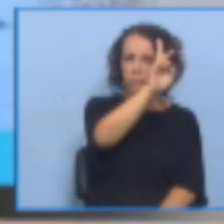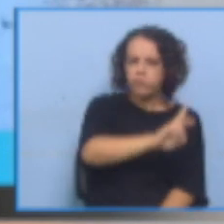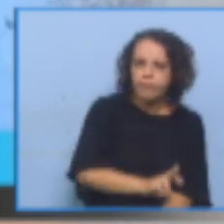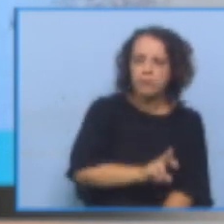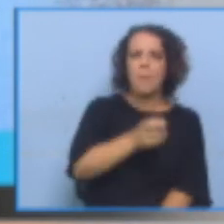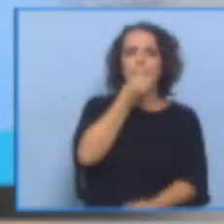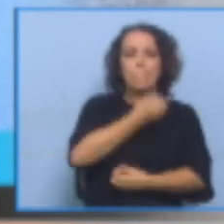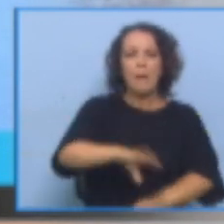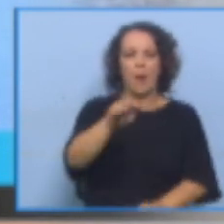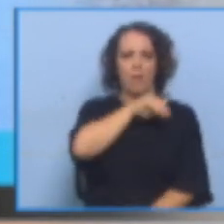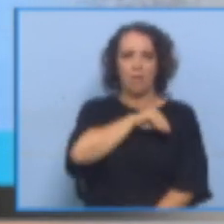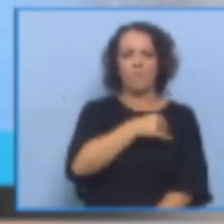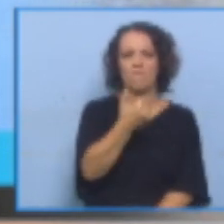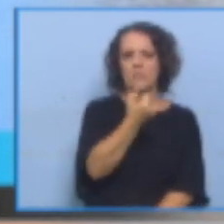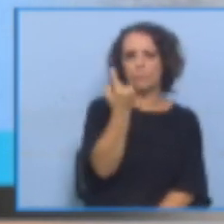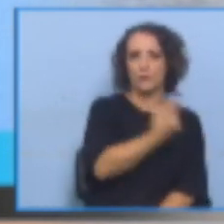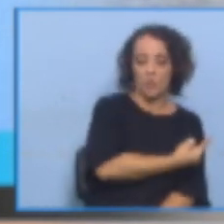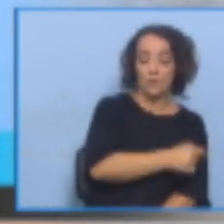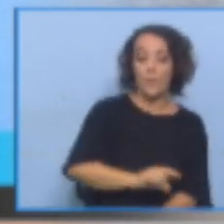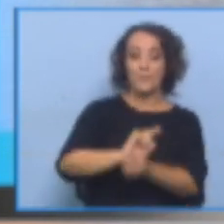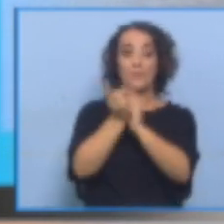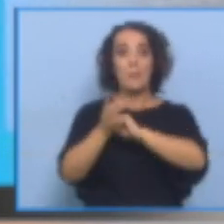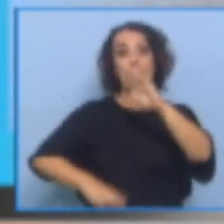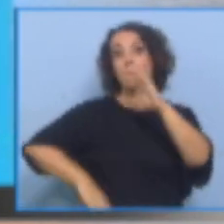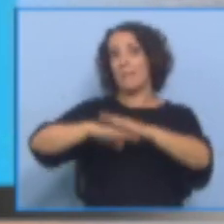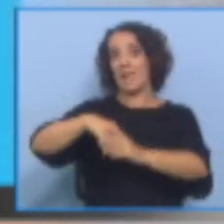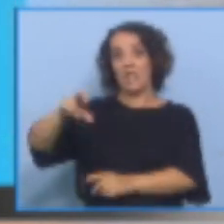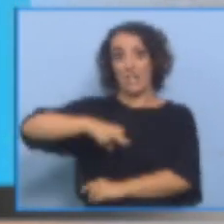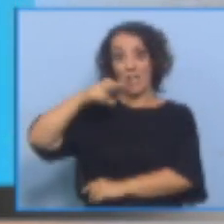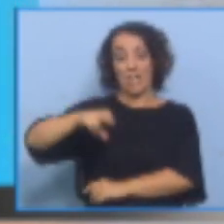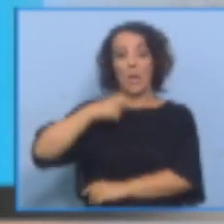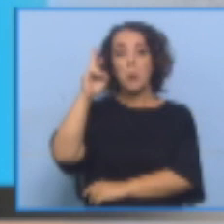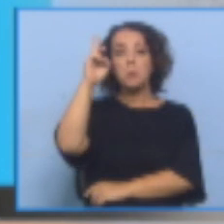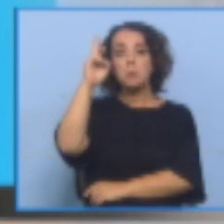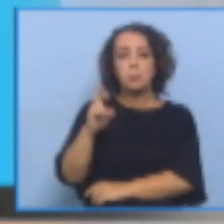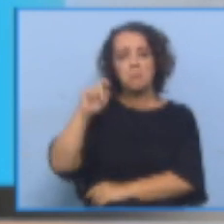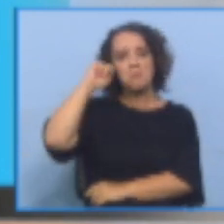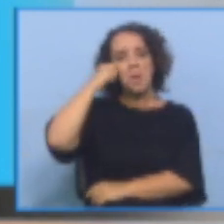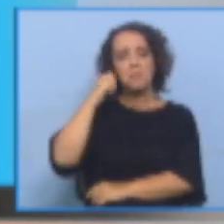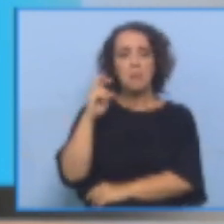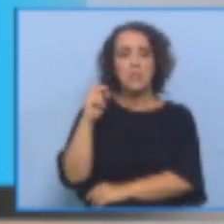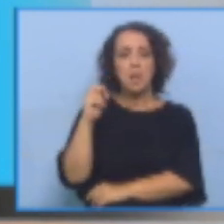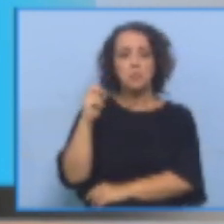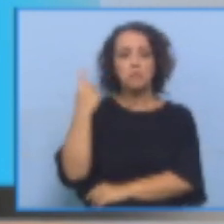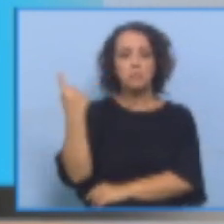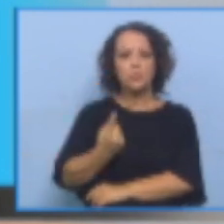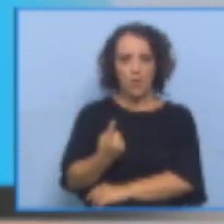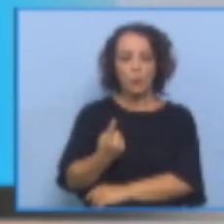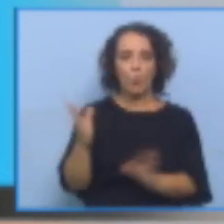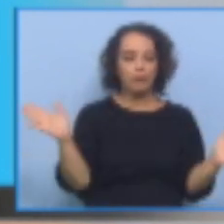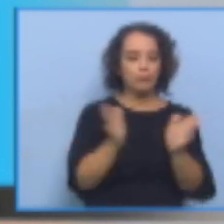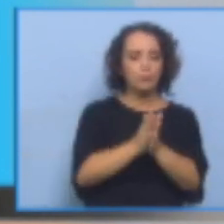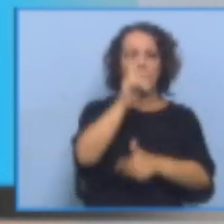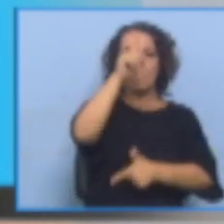25%. E na última fatia dos mais ricos, a queda era de 13%. Se fizéssemos depois uma média,